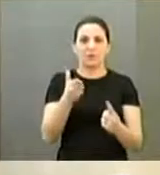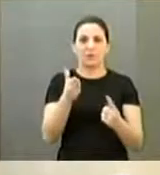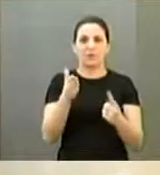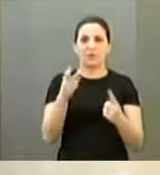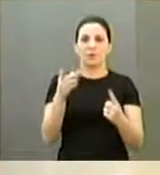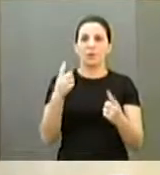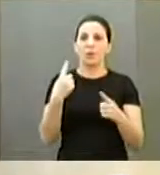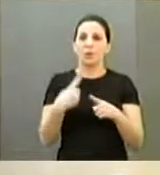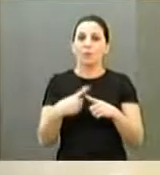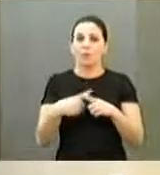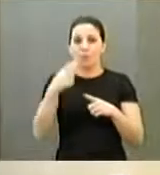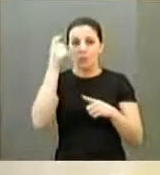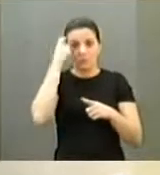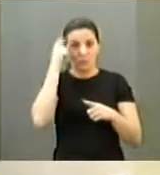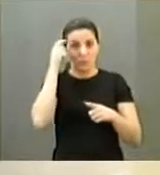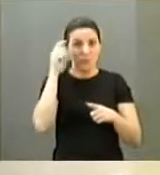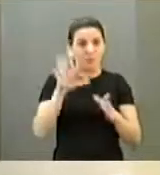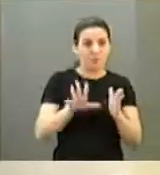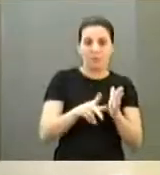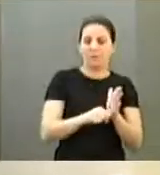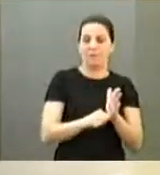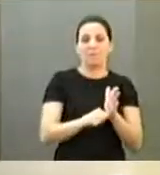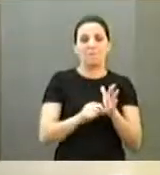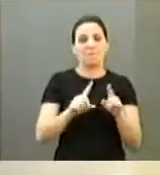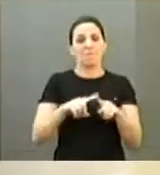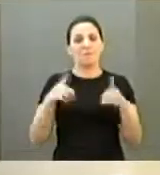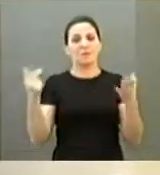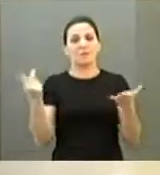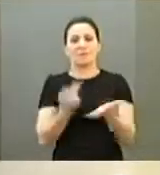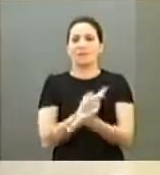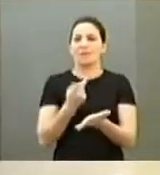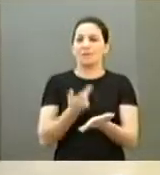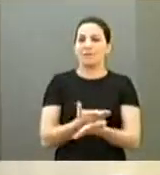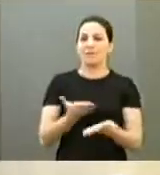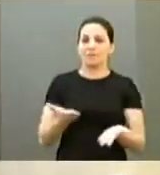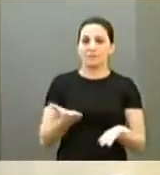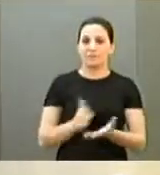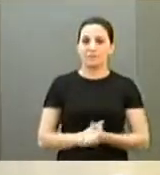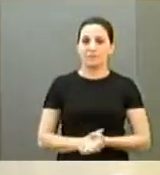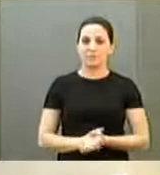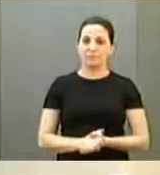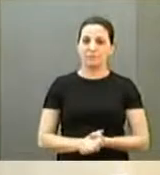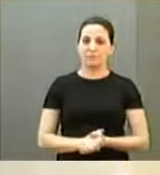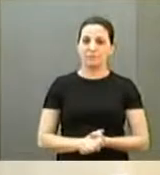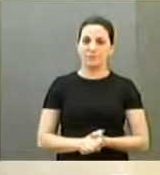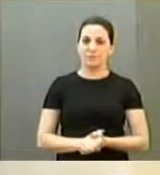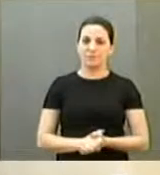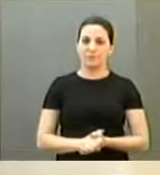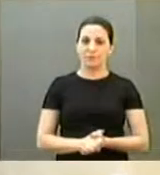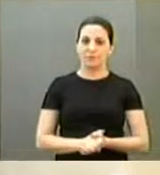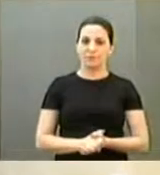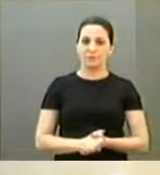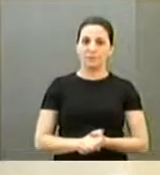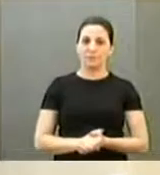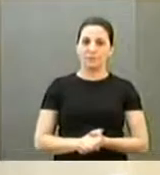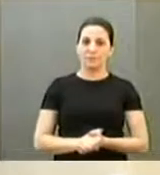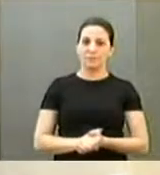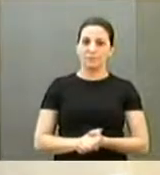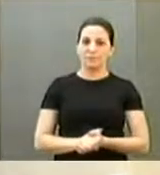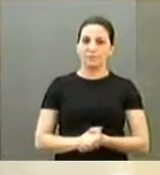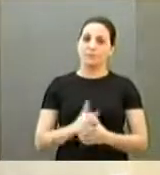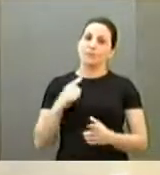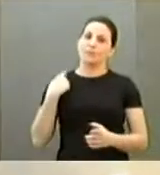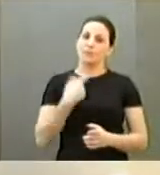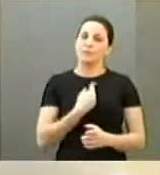porque achava que ele era o ladrão, e ele não era o ladrão. Isso acabou de sair no site também. Nós